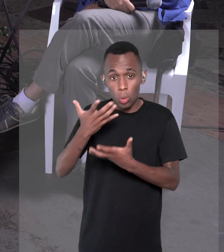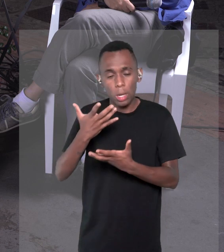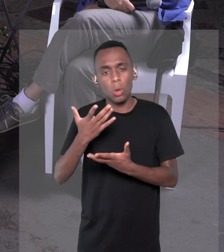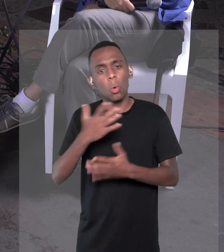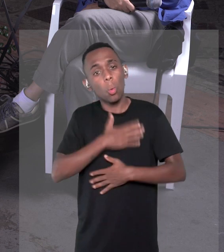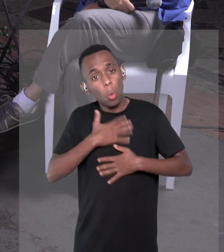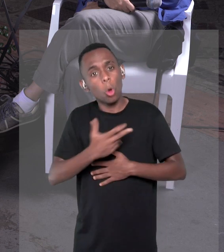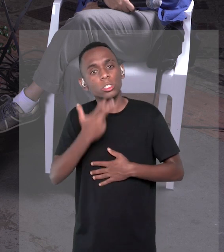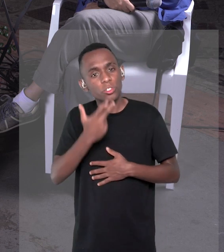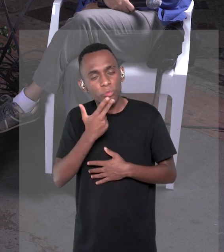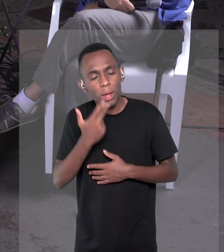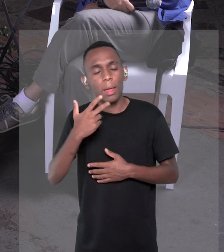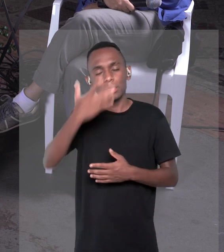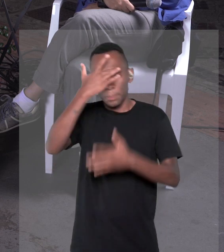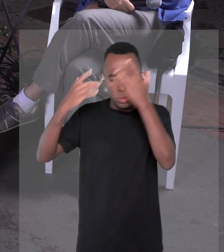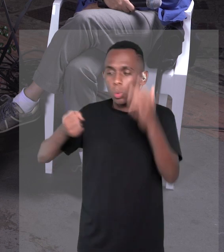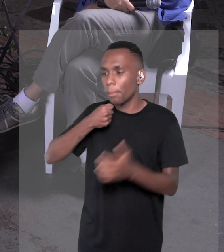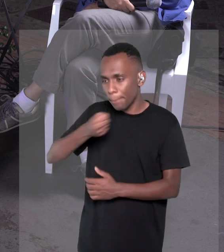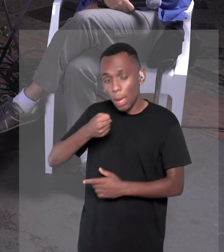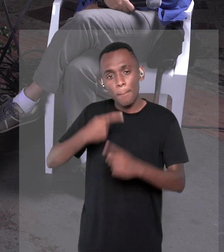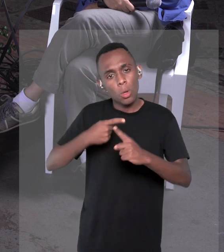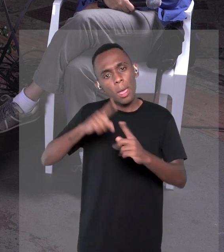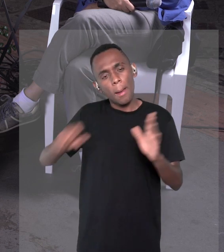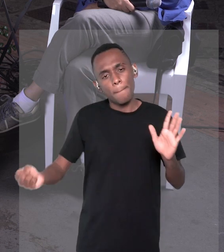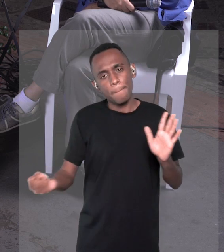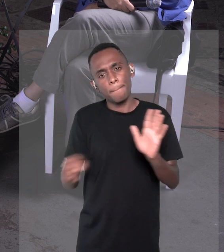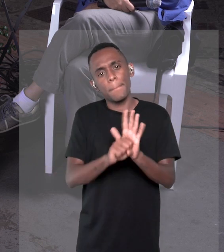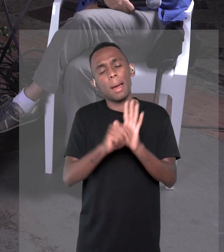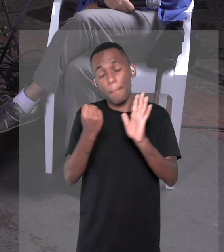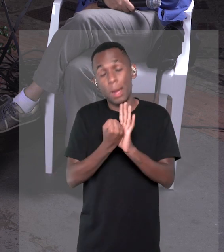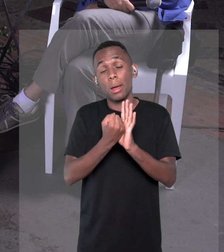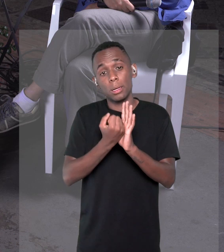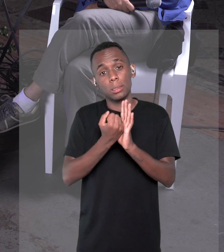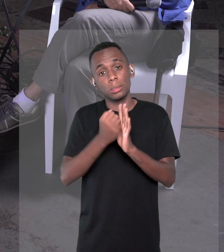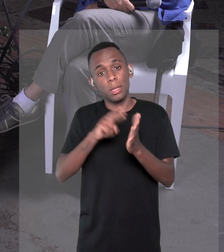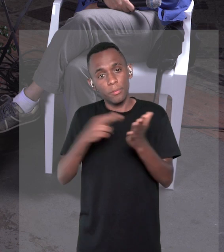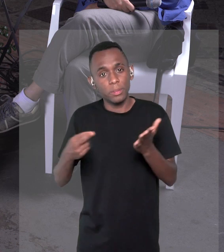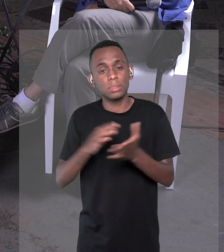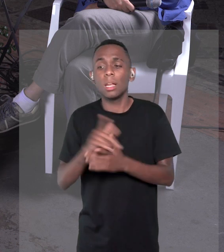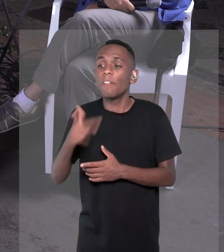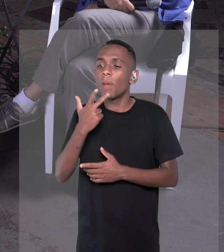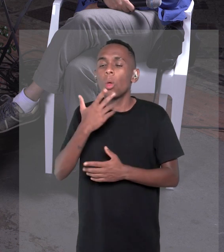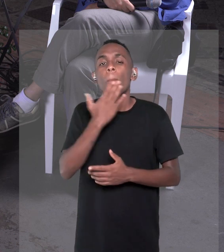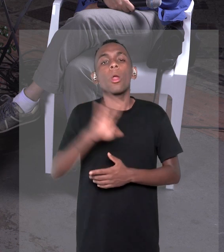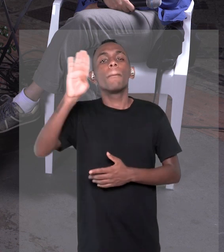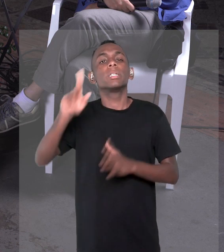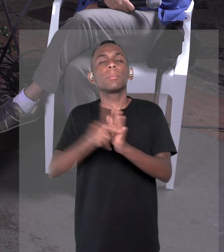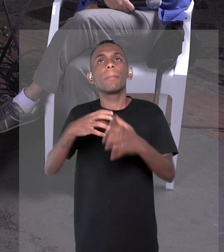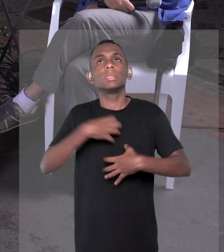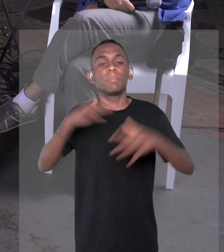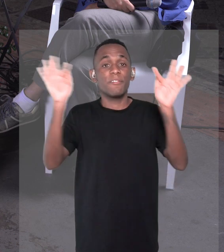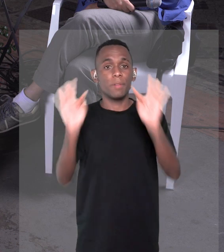só porque você falou que não concorda. A gente tem que trazer, isso é parte da democracia. Eu quero trazer uma coisa, porque